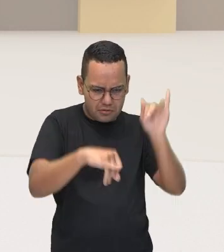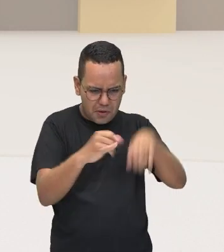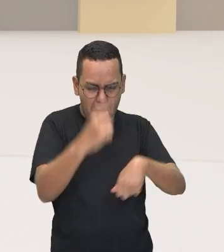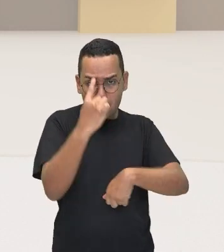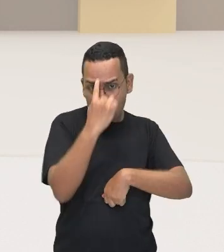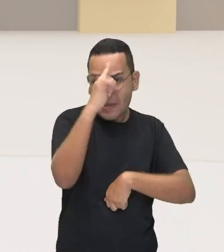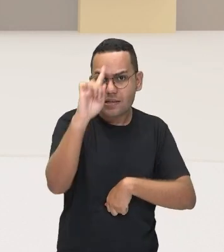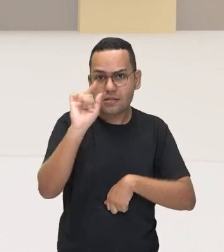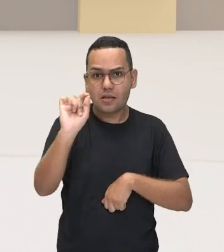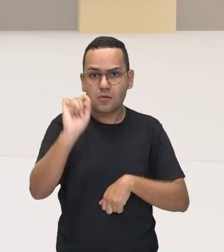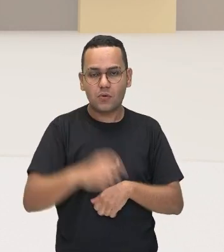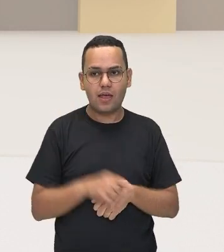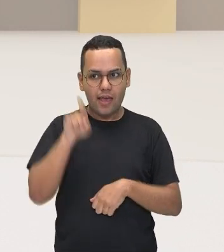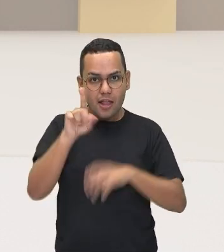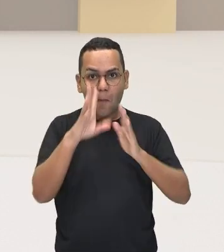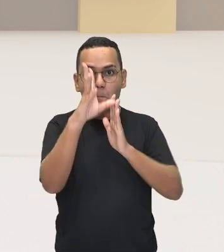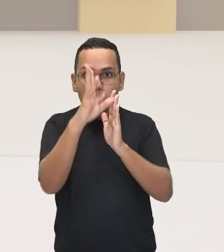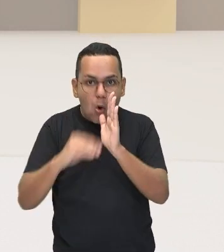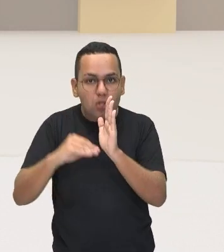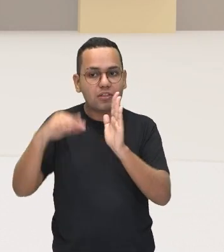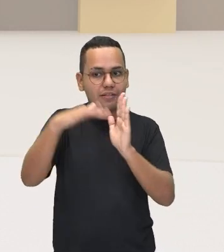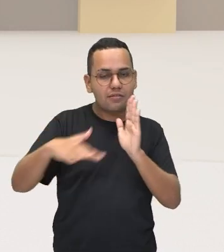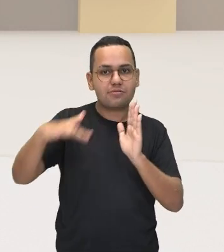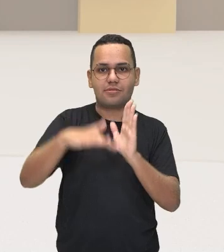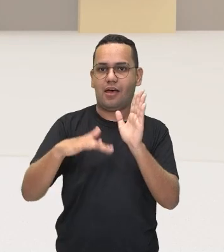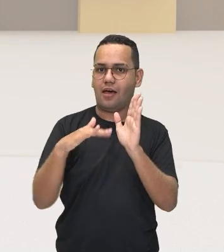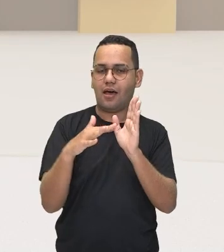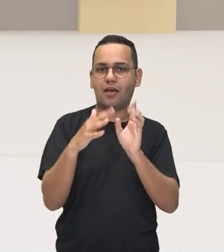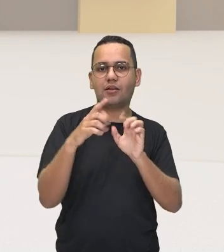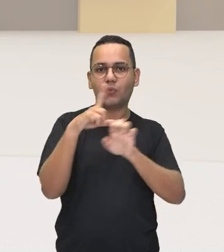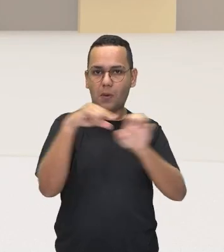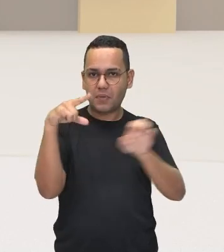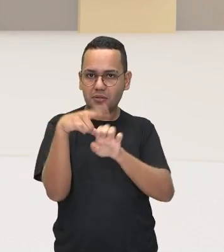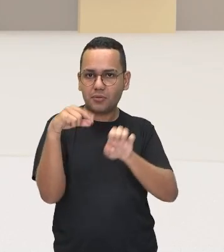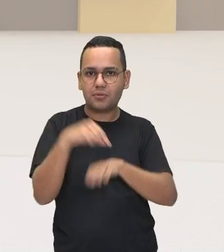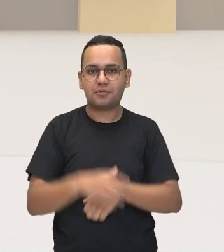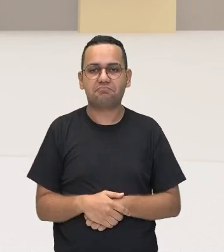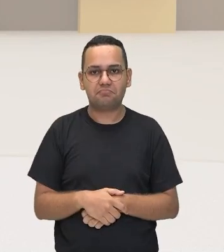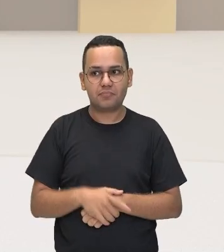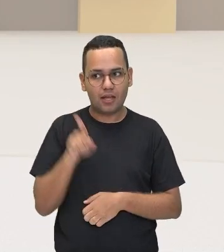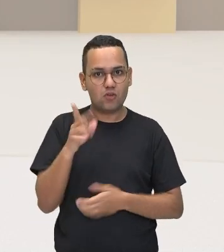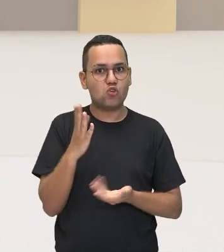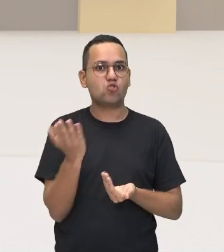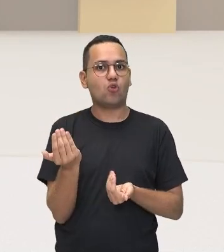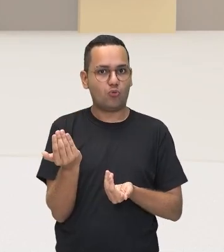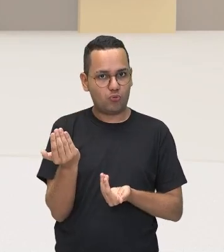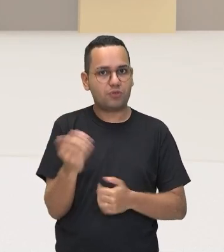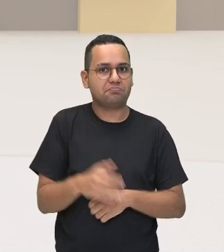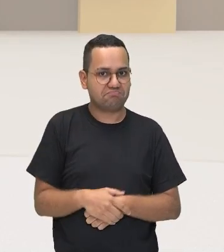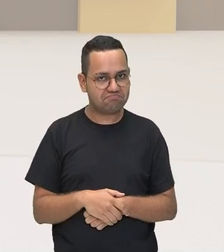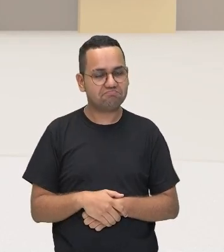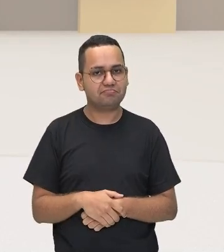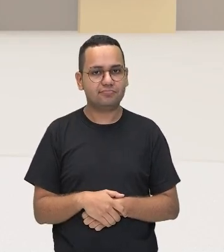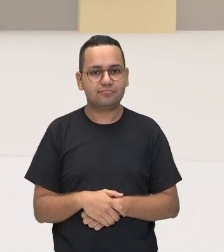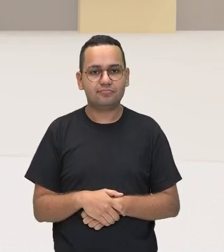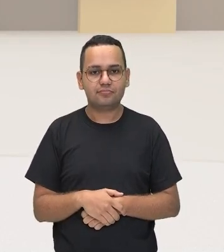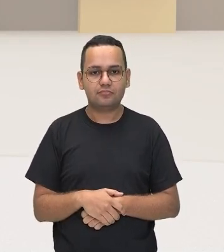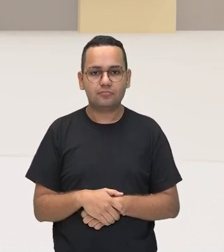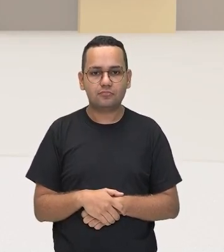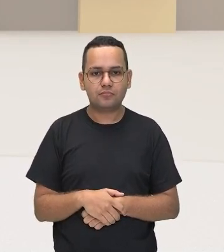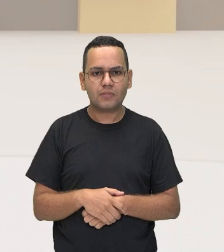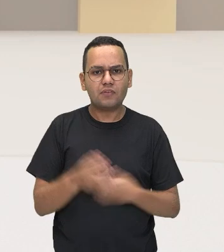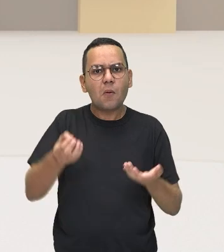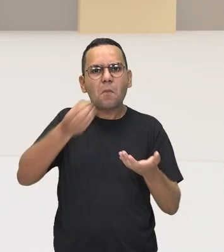que hoje ele ia ser uma referência no empreendedorismo. Um jovem empreendedor, né? Um jovem empreendedor, para vocês verem como as oportunidades